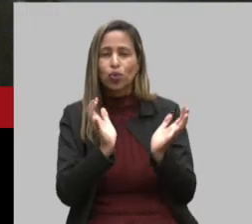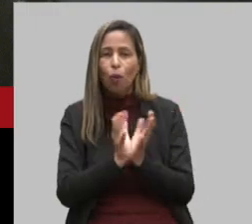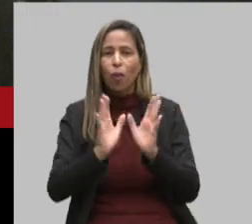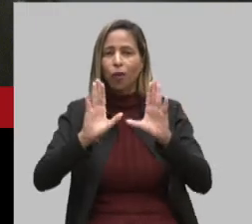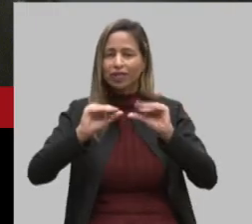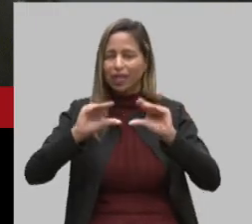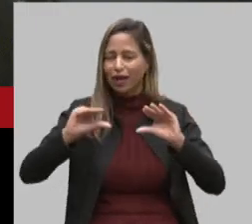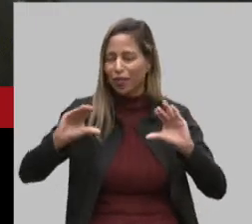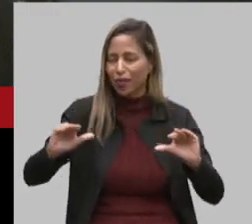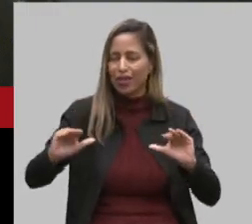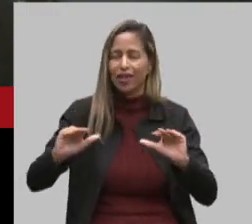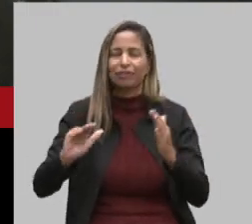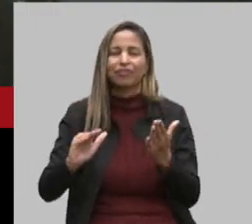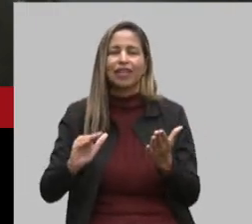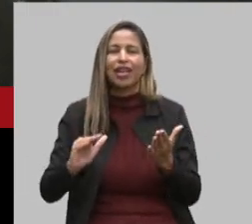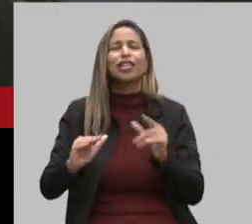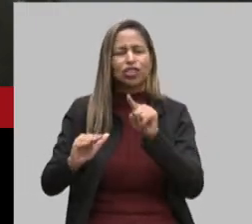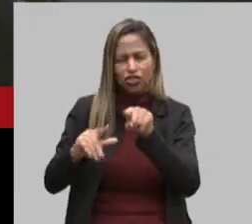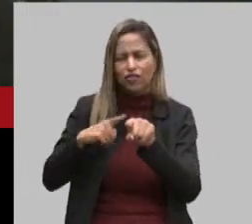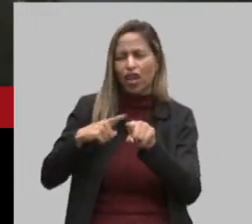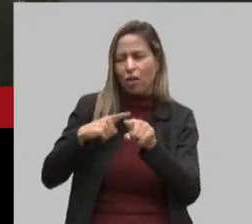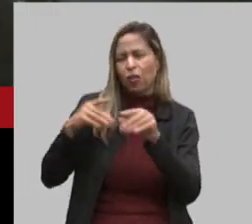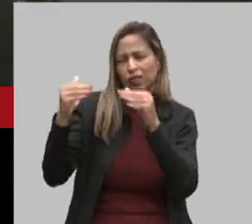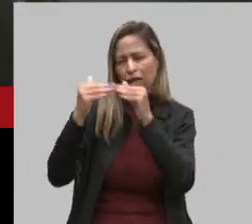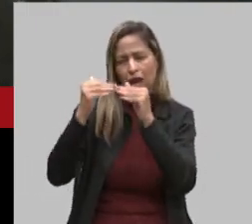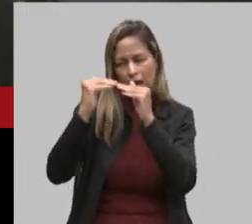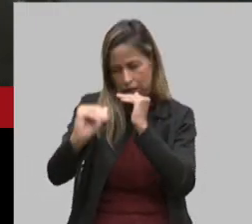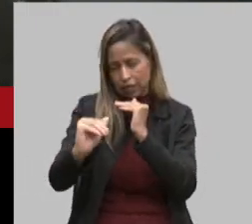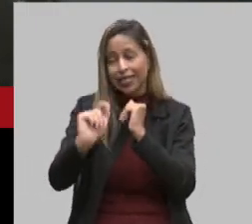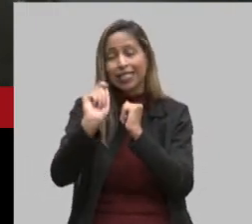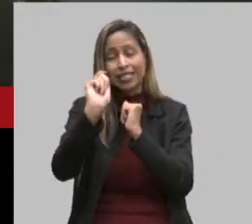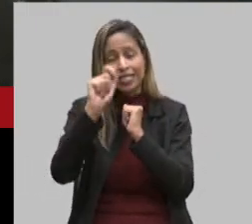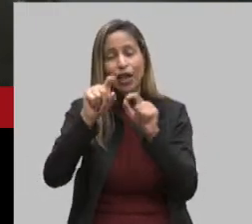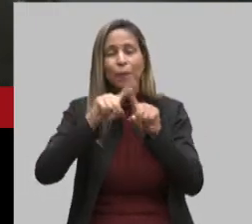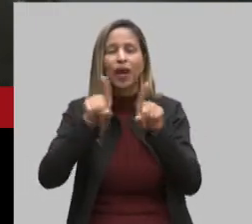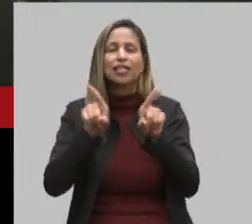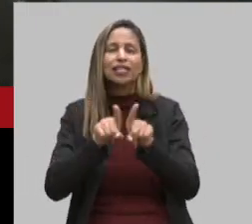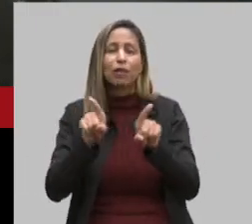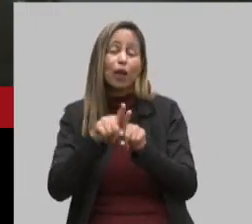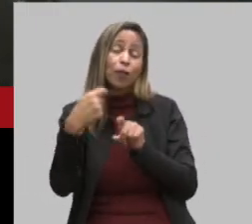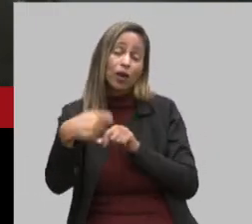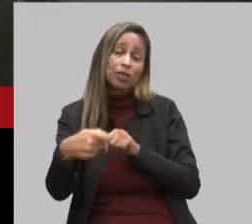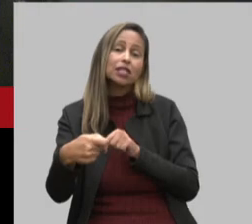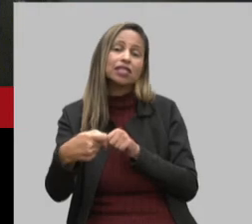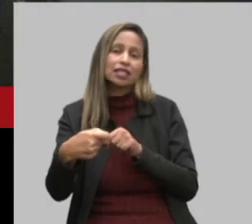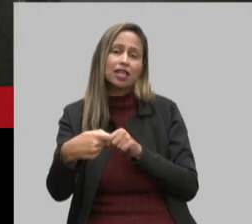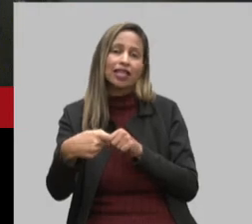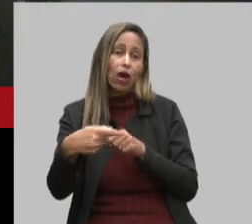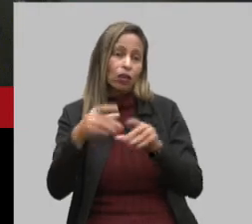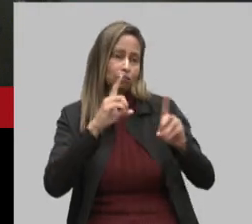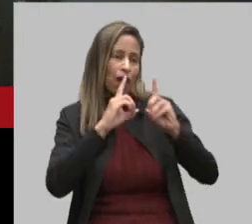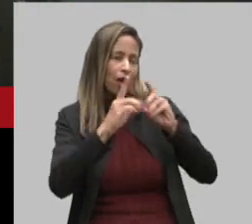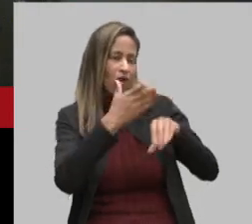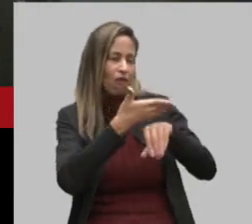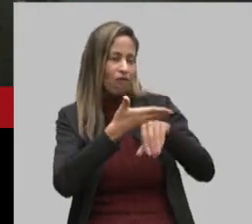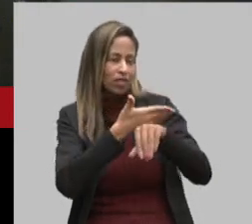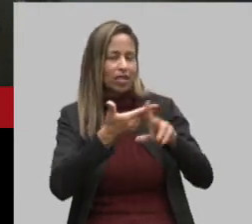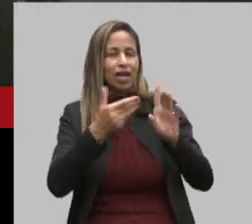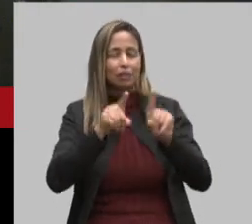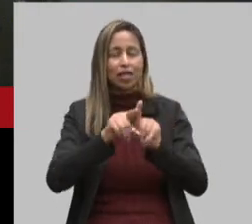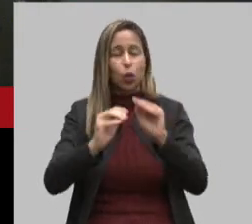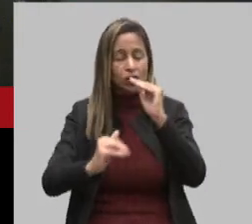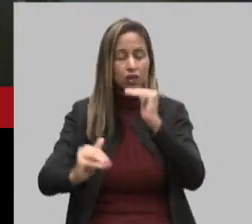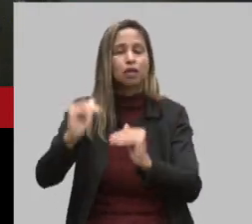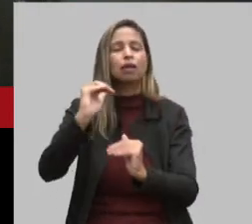gente não teve teve tiveram discordâncias de opinião sim e elas são necessárias porque é isso que se faz que se faz no debate mas a gente conseguiu superar elas